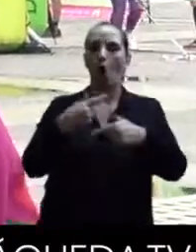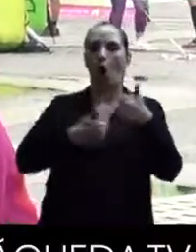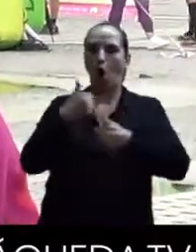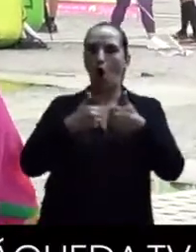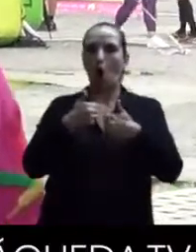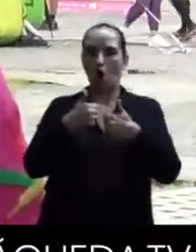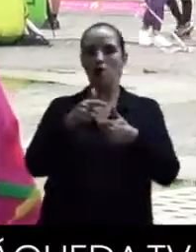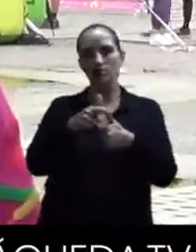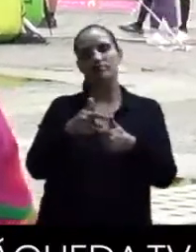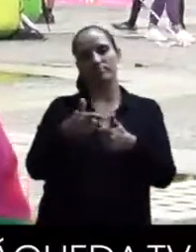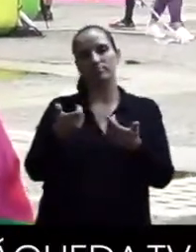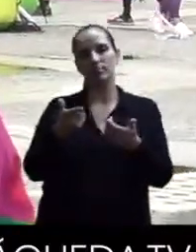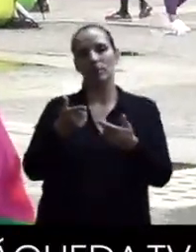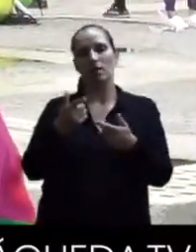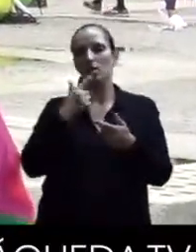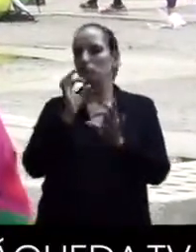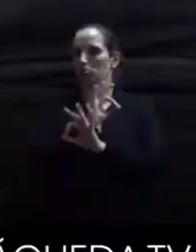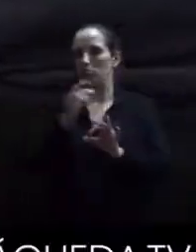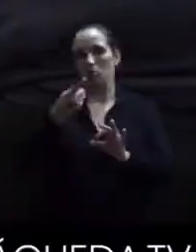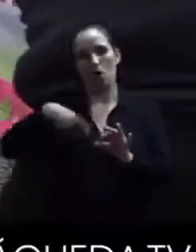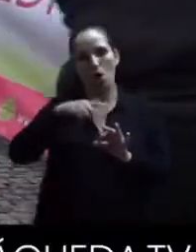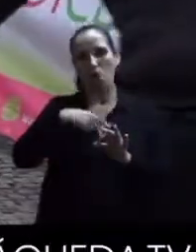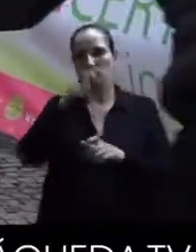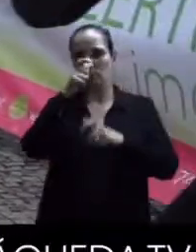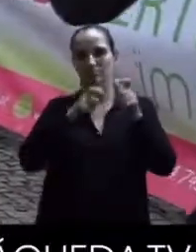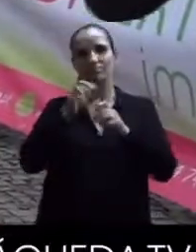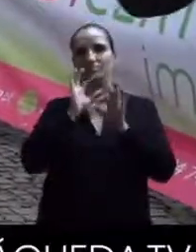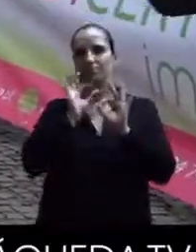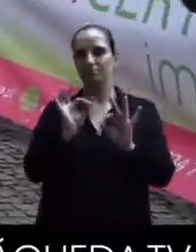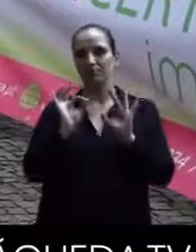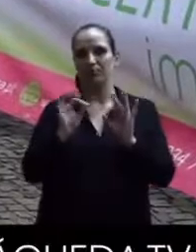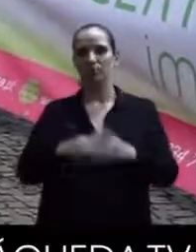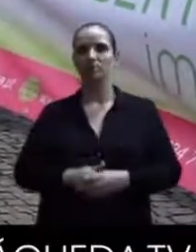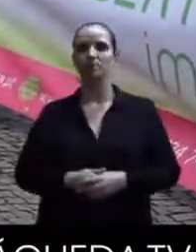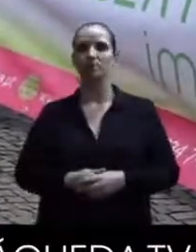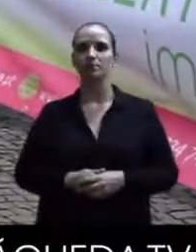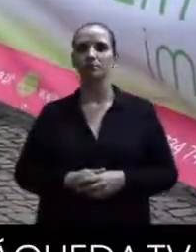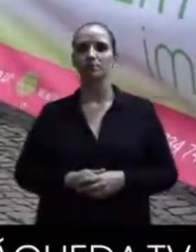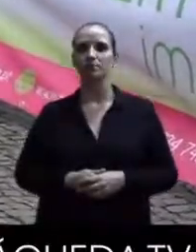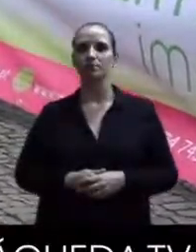desta envergadura. Muito bom para nós e para os atletas.